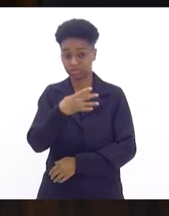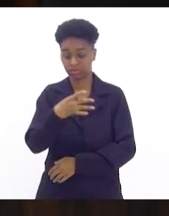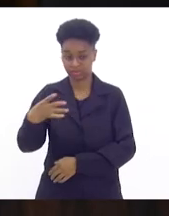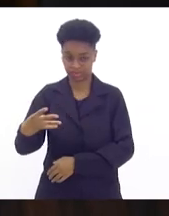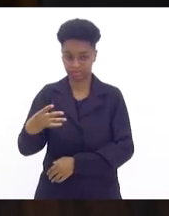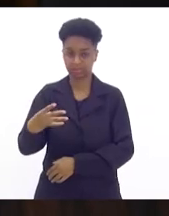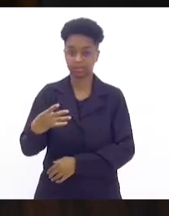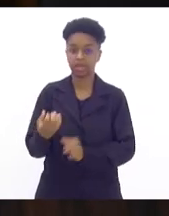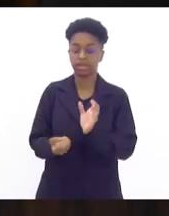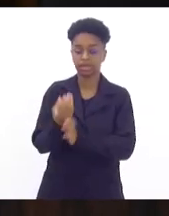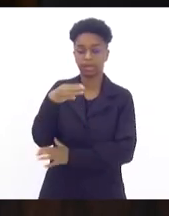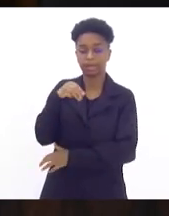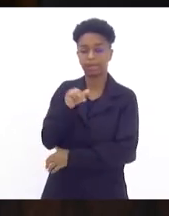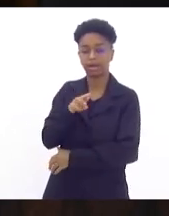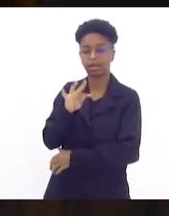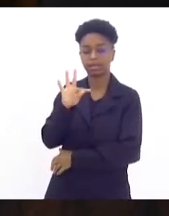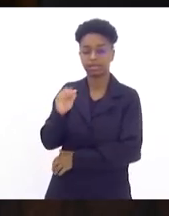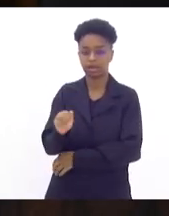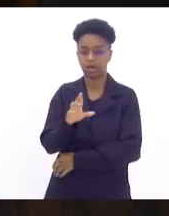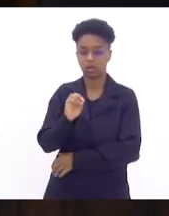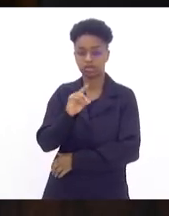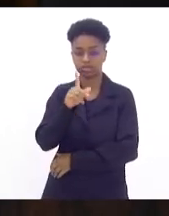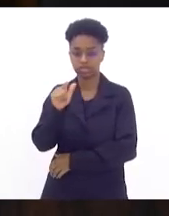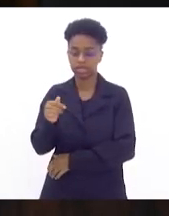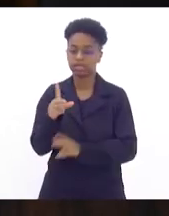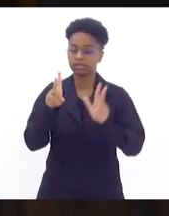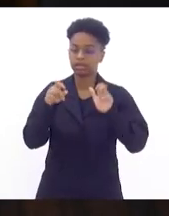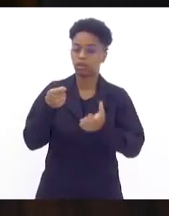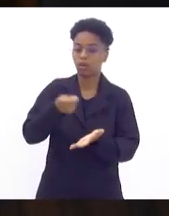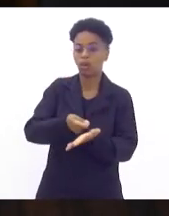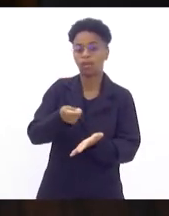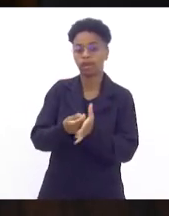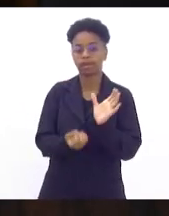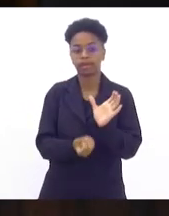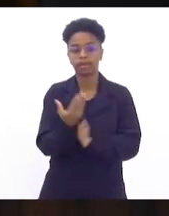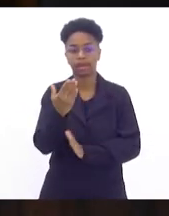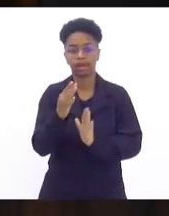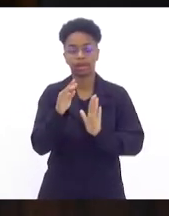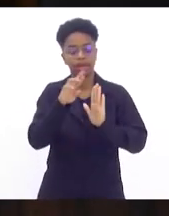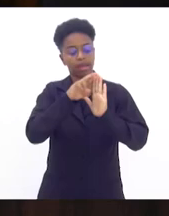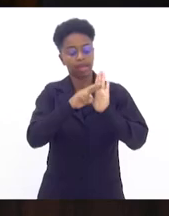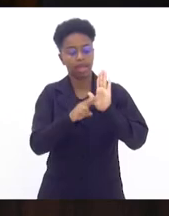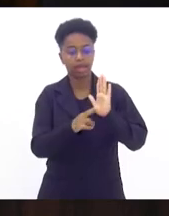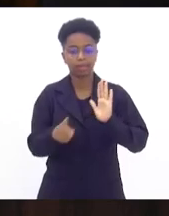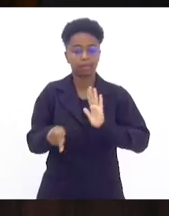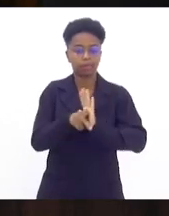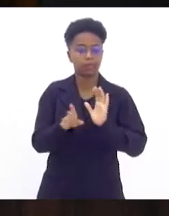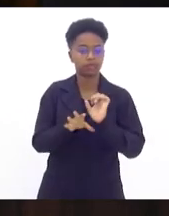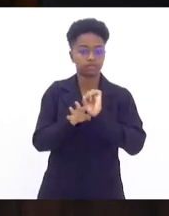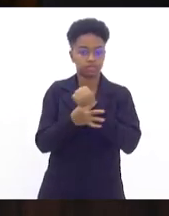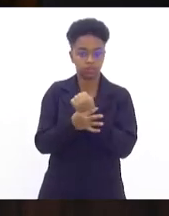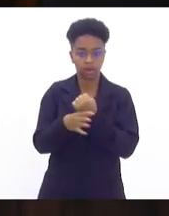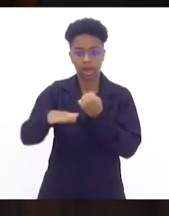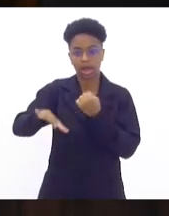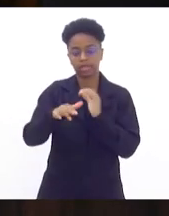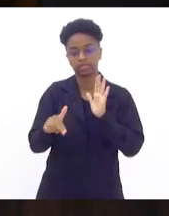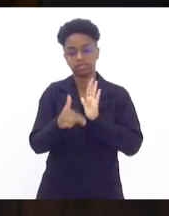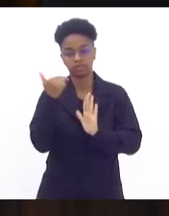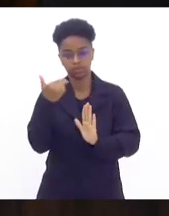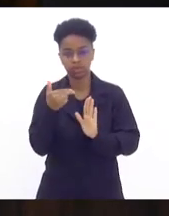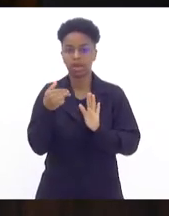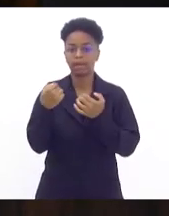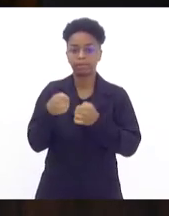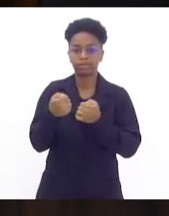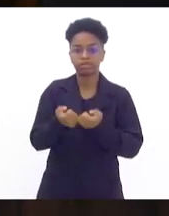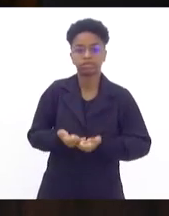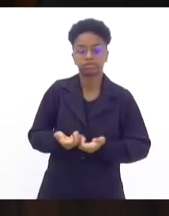autoria da deputada Marta Rocha que institui a obrigatoriedade da criação de protocolo de segurança cirúrgica a ser